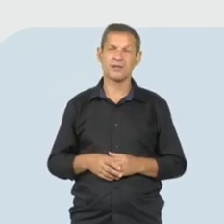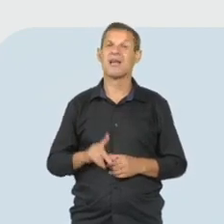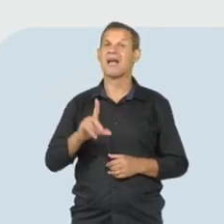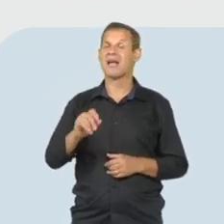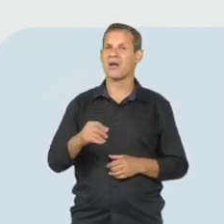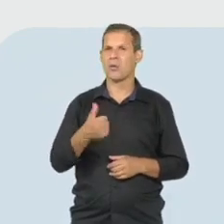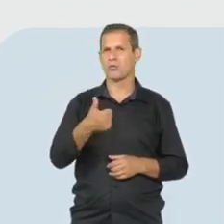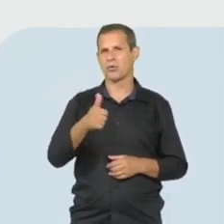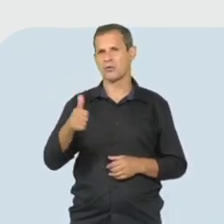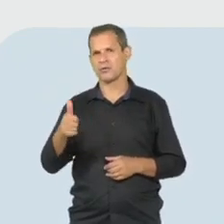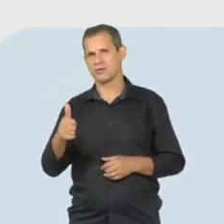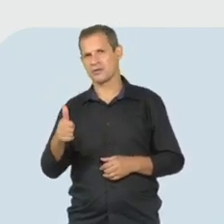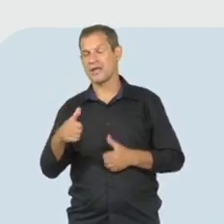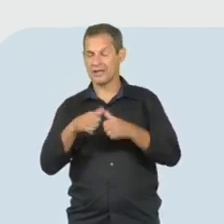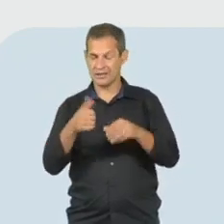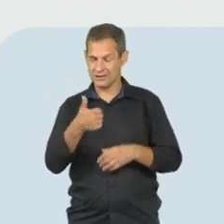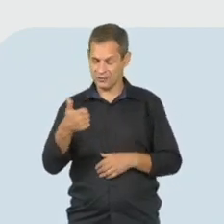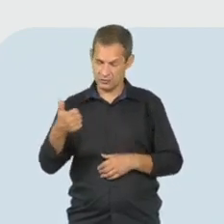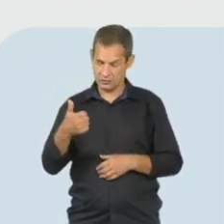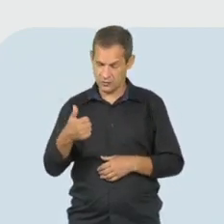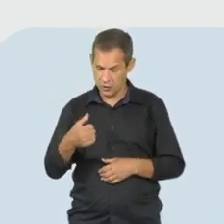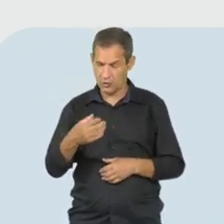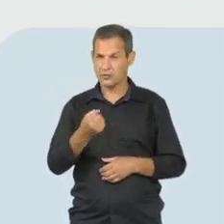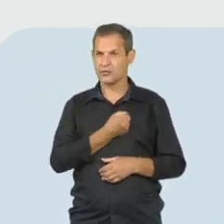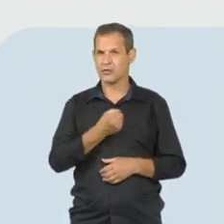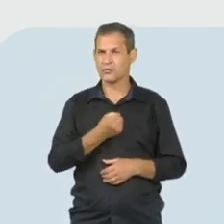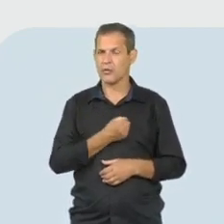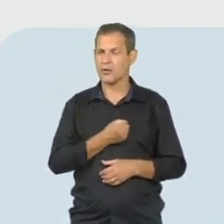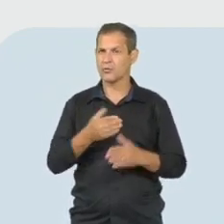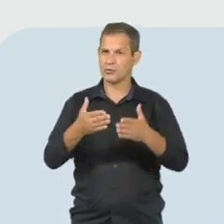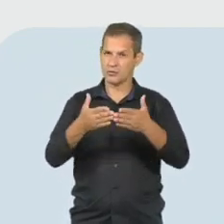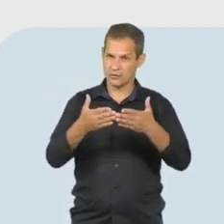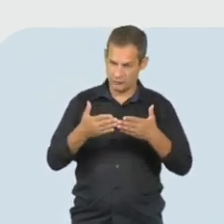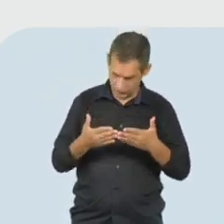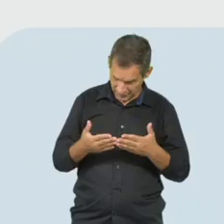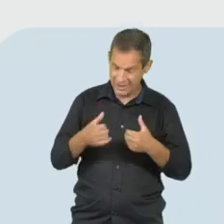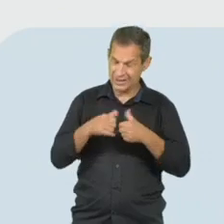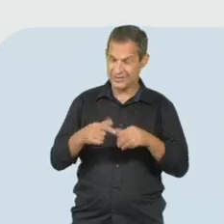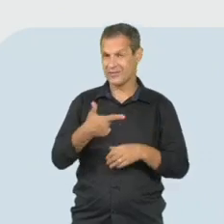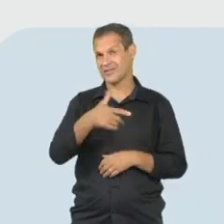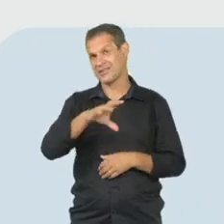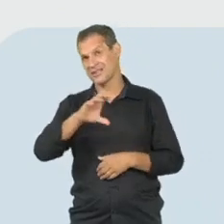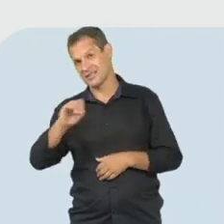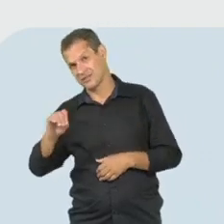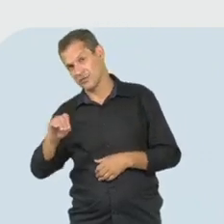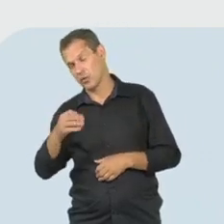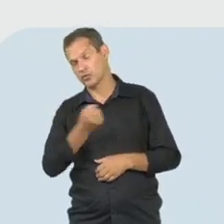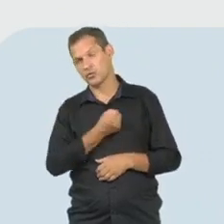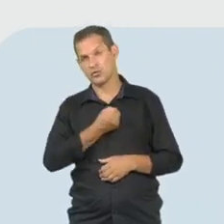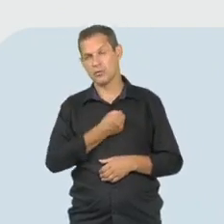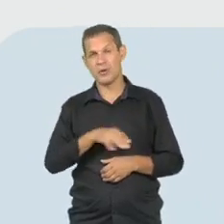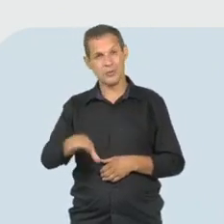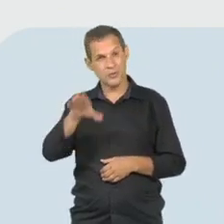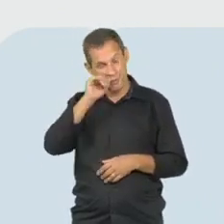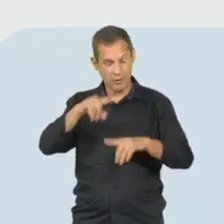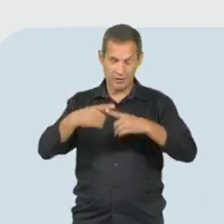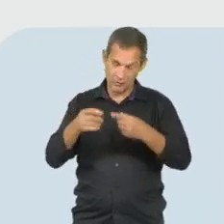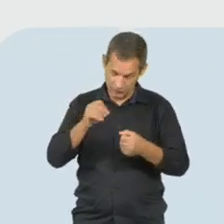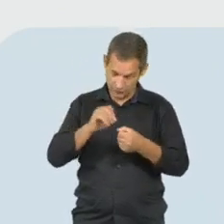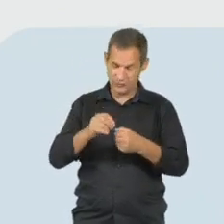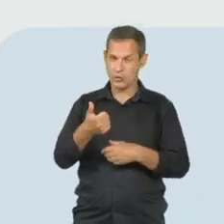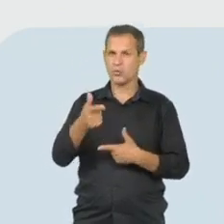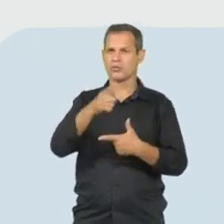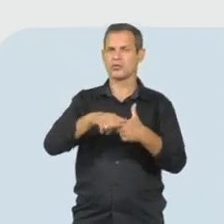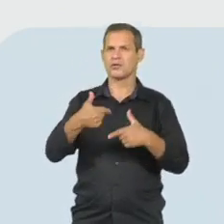ser 11. Esse 11 aqui são os números favoráveis e esse 20 aqui, os números possíveis. Então, faço